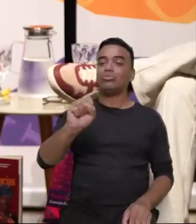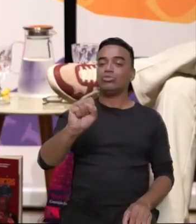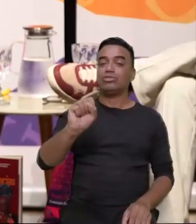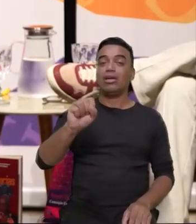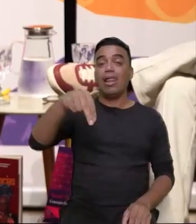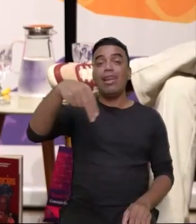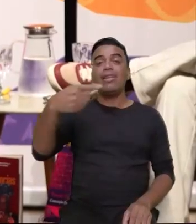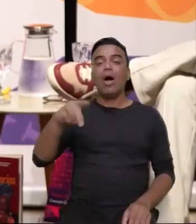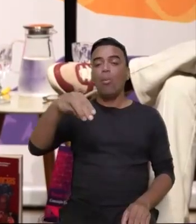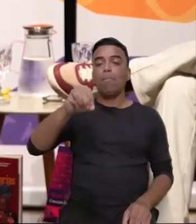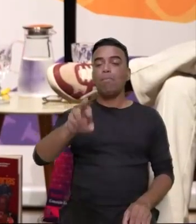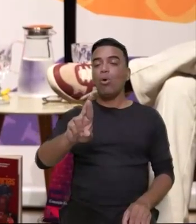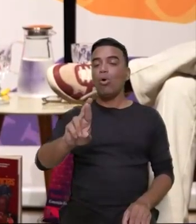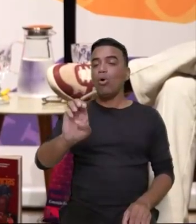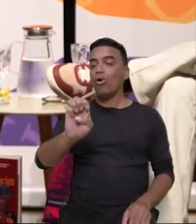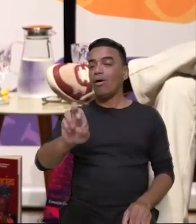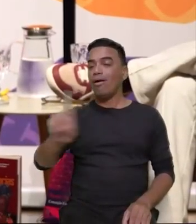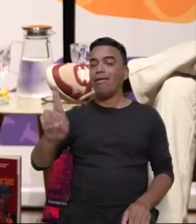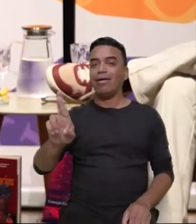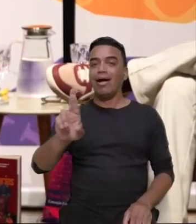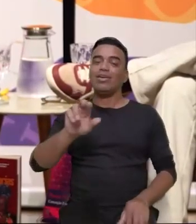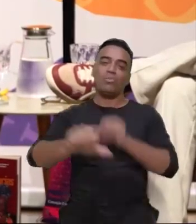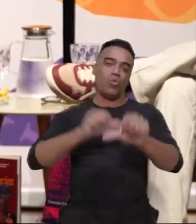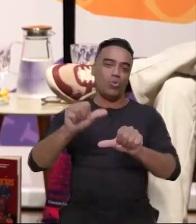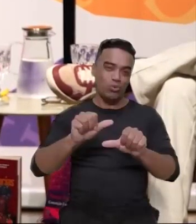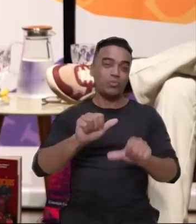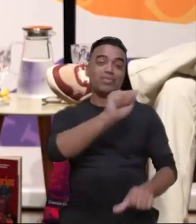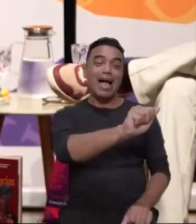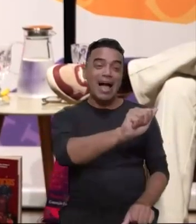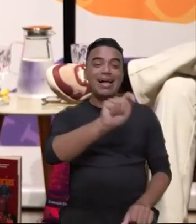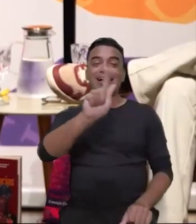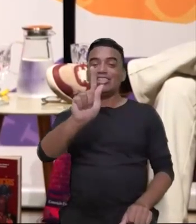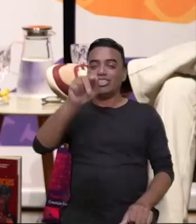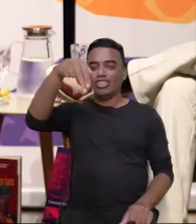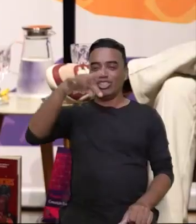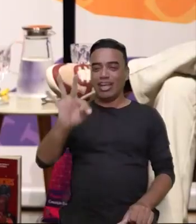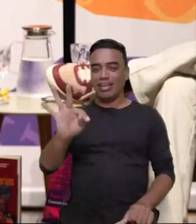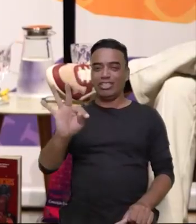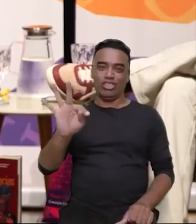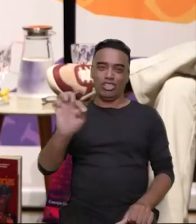com toda a ênfase: a gente combinamos de não morrer. E foi lindo